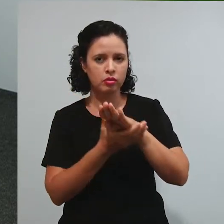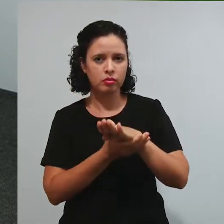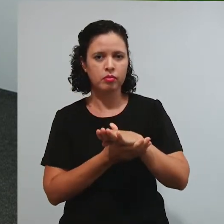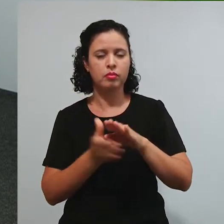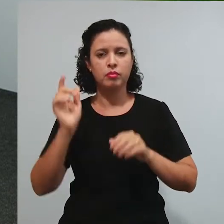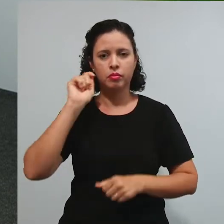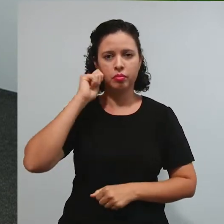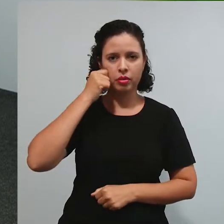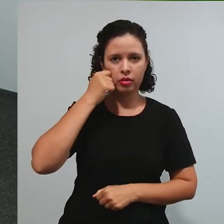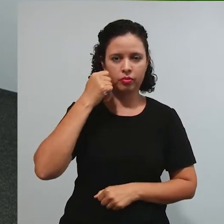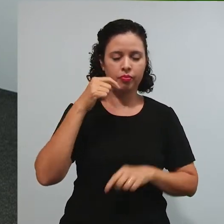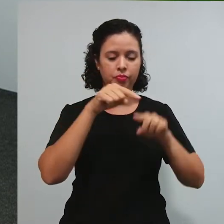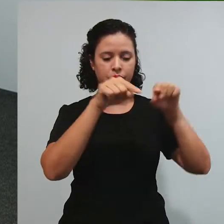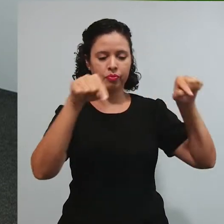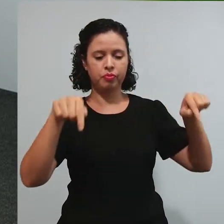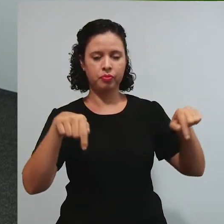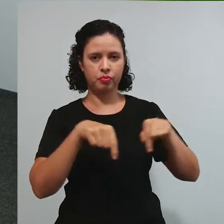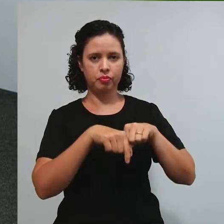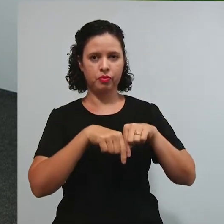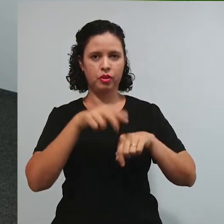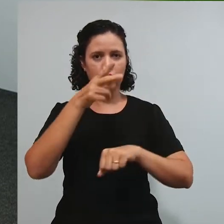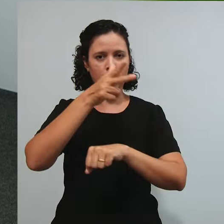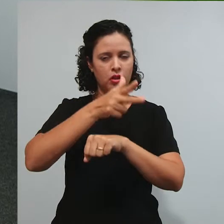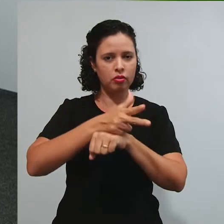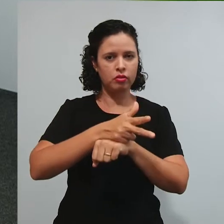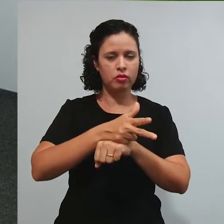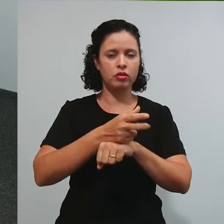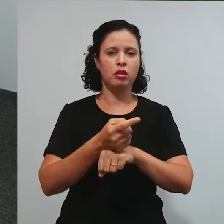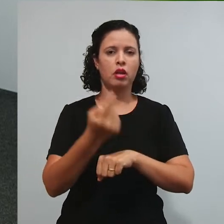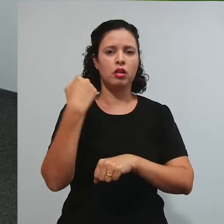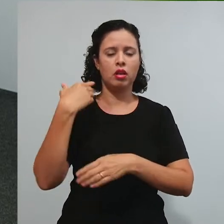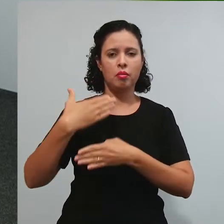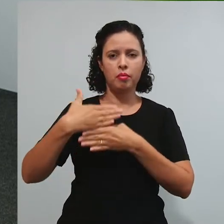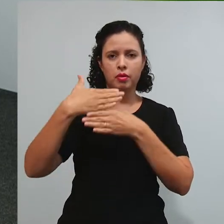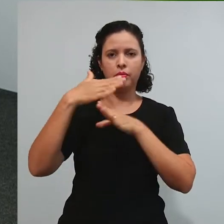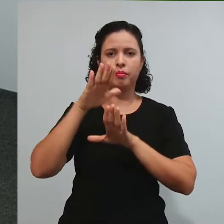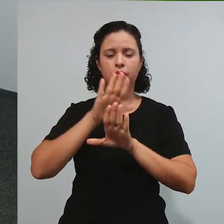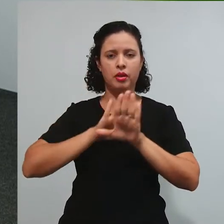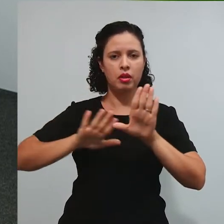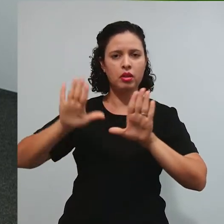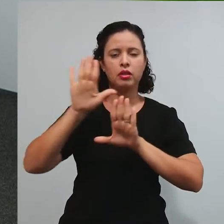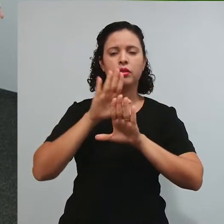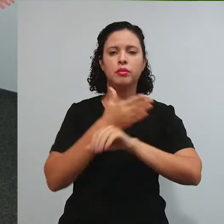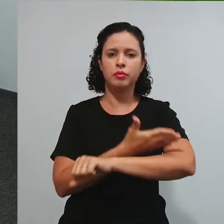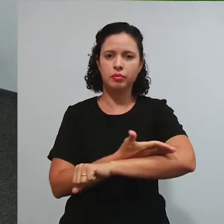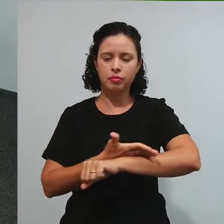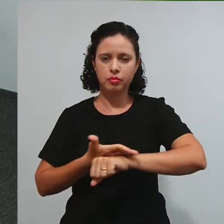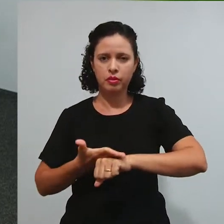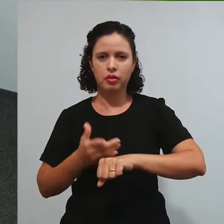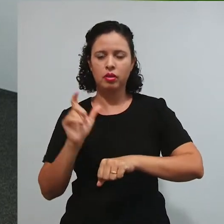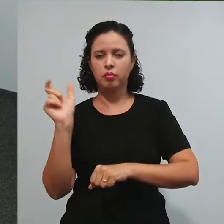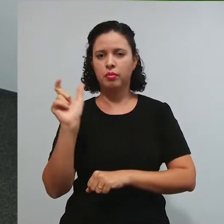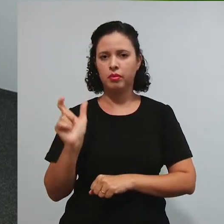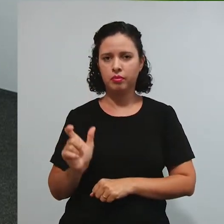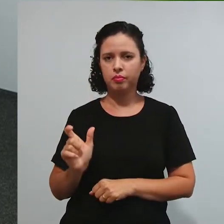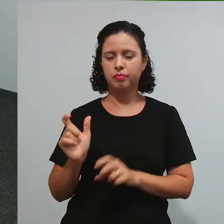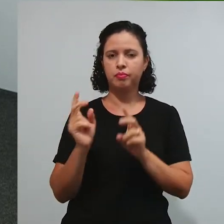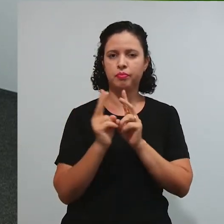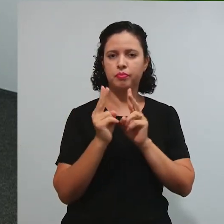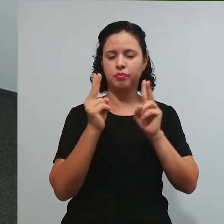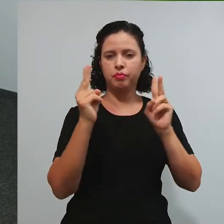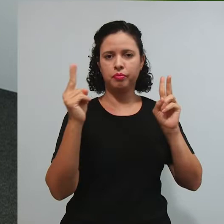gravação do campus Porto Velho, Zona Norte. Atrás de mim tem uma parede branca e uma inscrição com